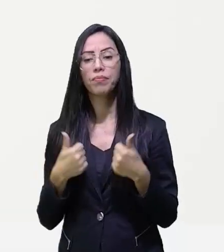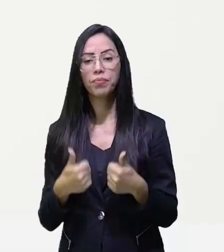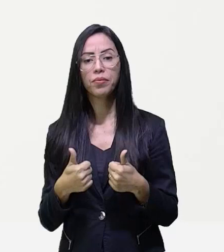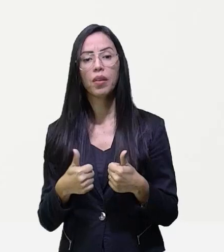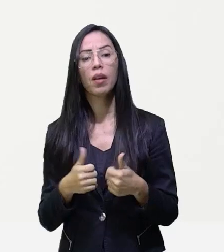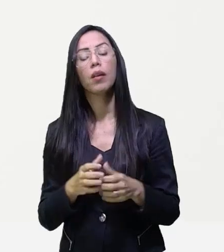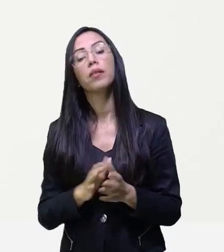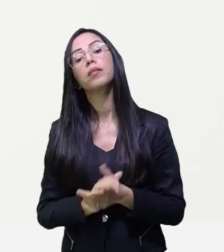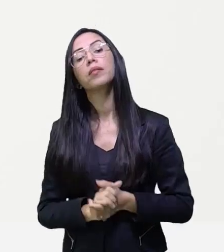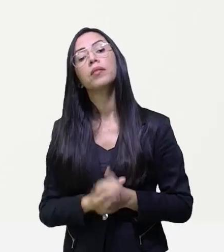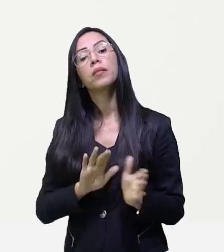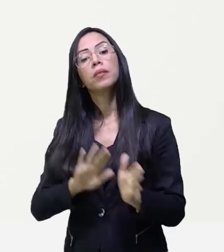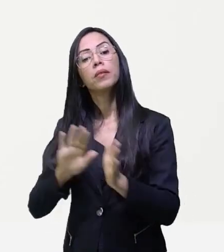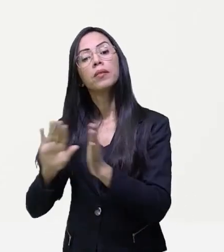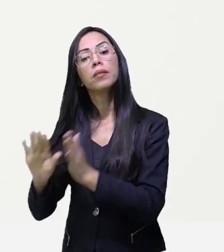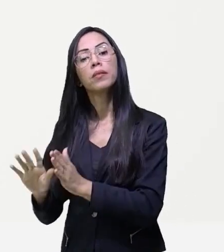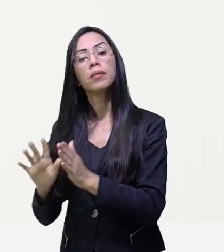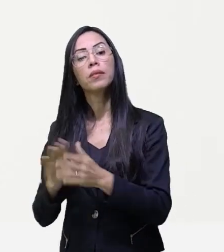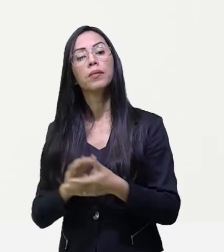exemplo.